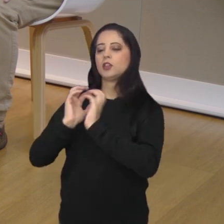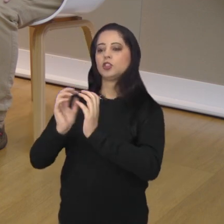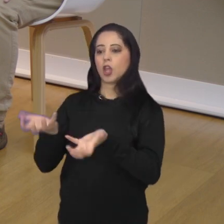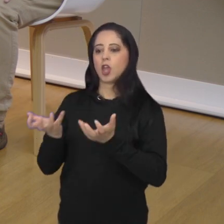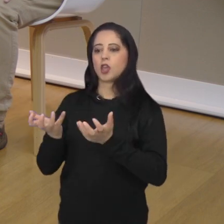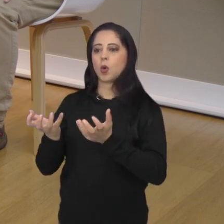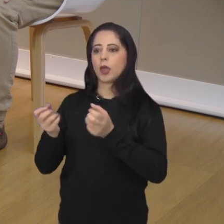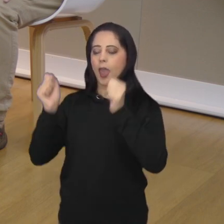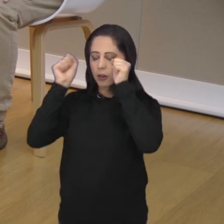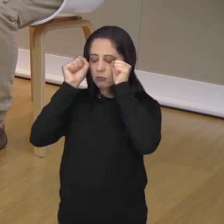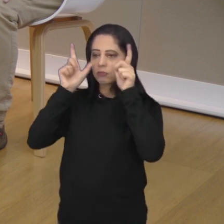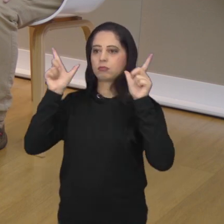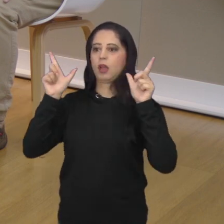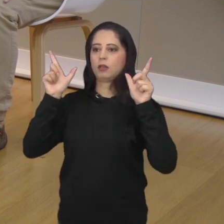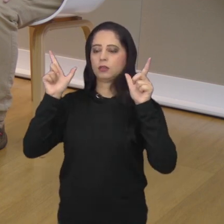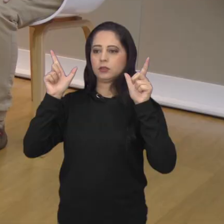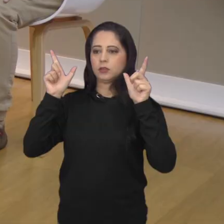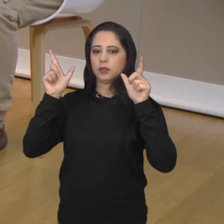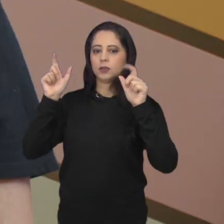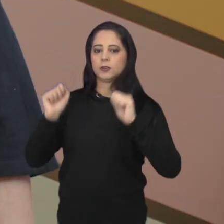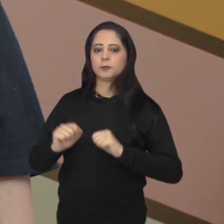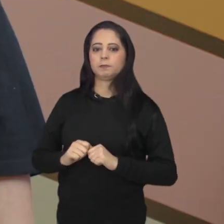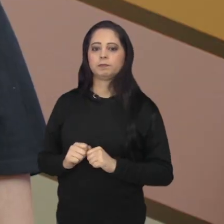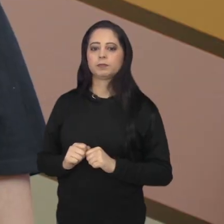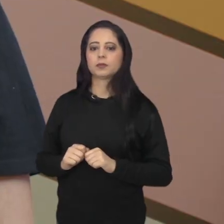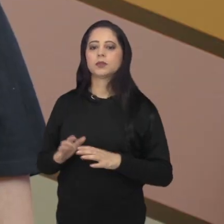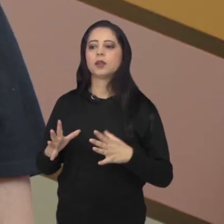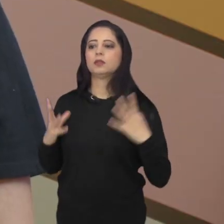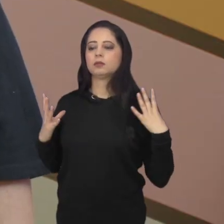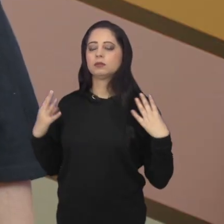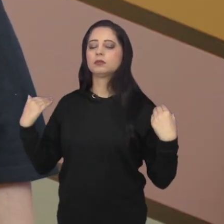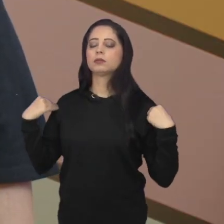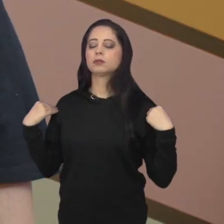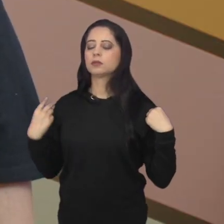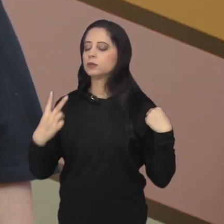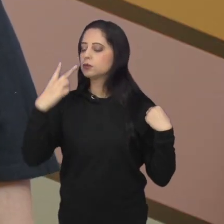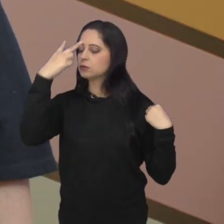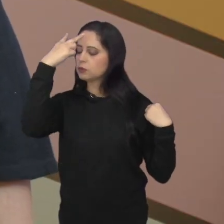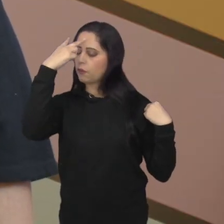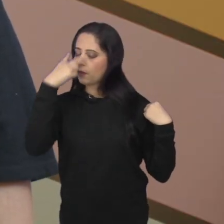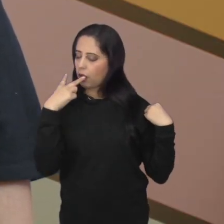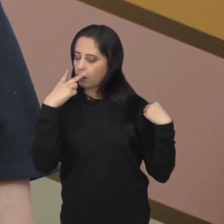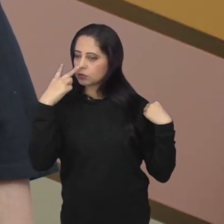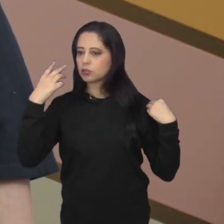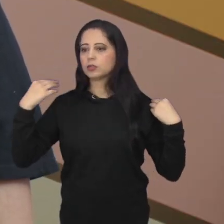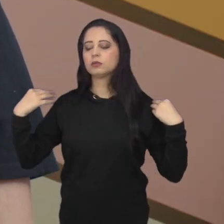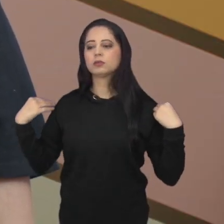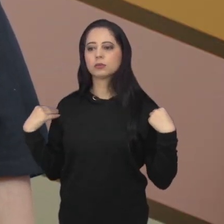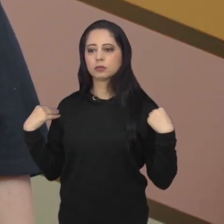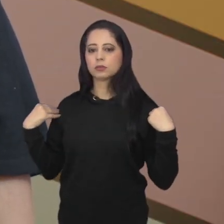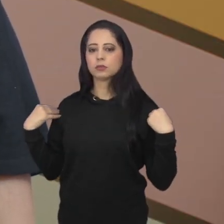gente quer ficar acordado nesse momento. A gente fecha os olhos suavemente,